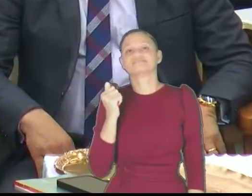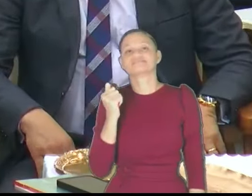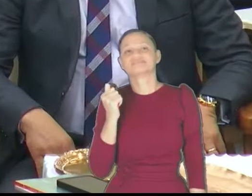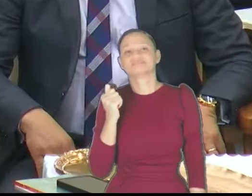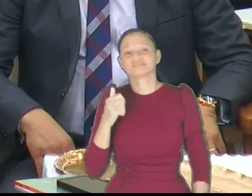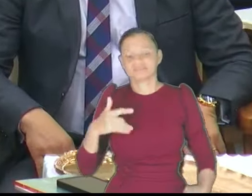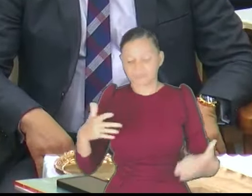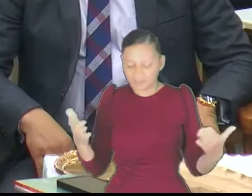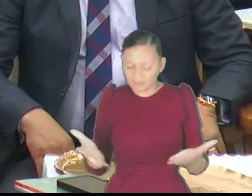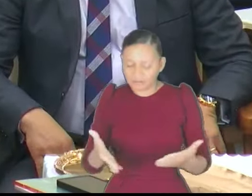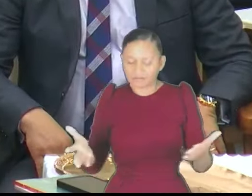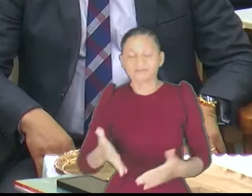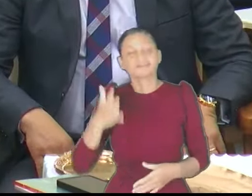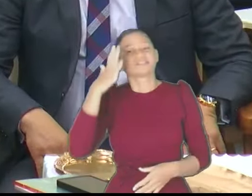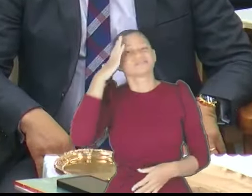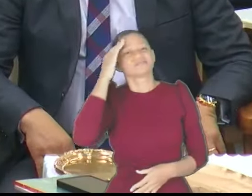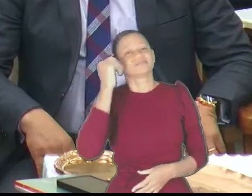Agora.